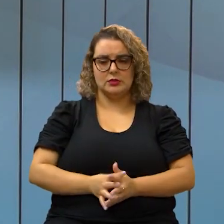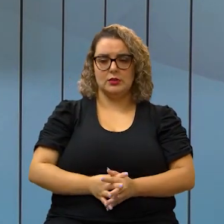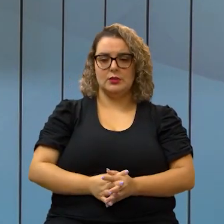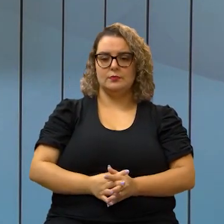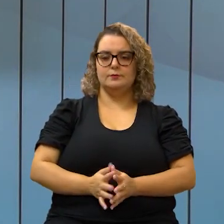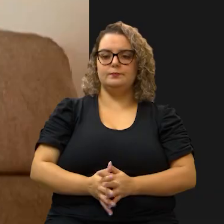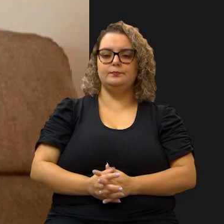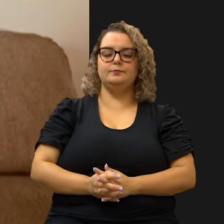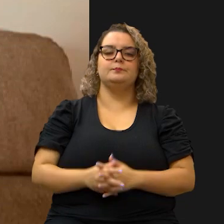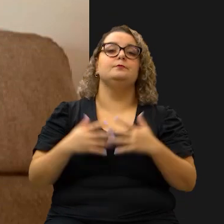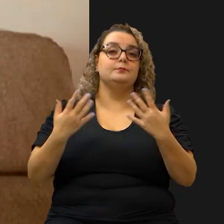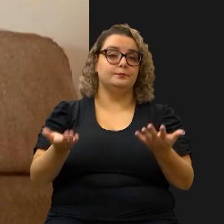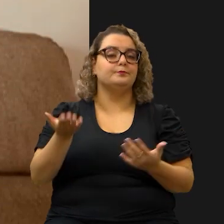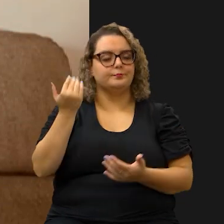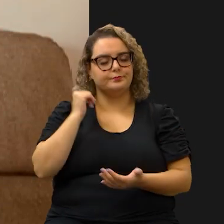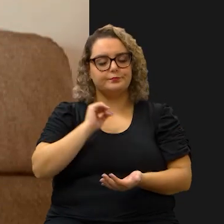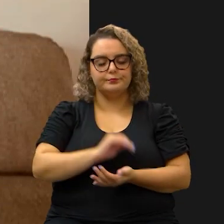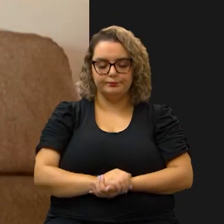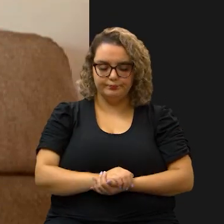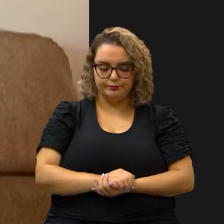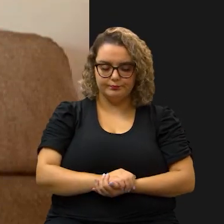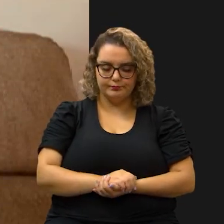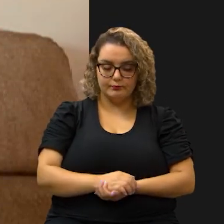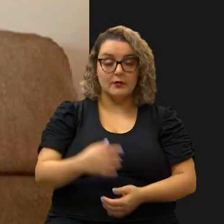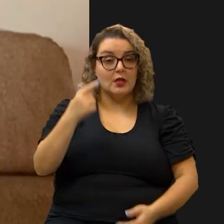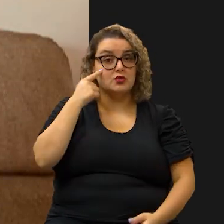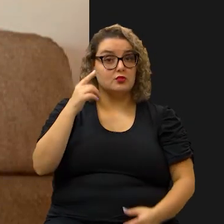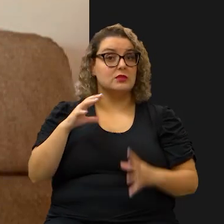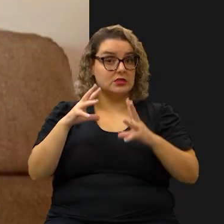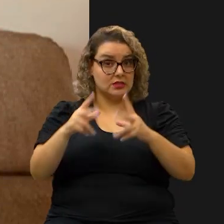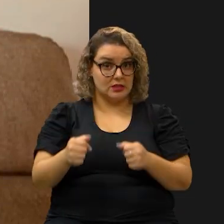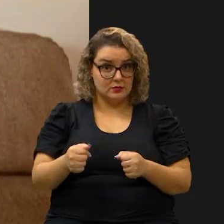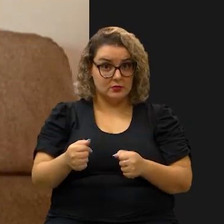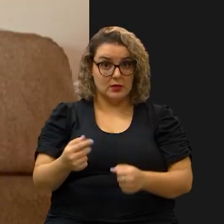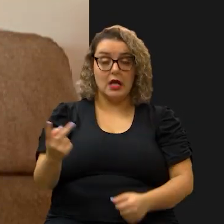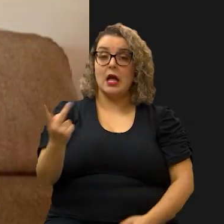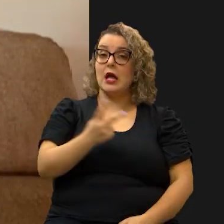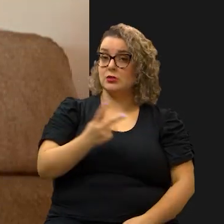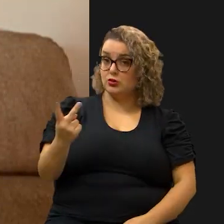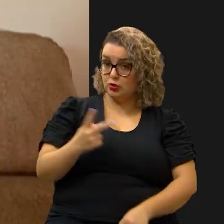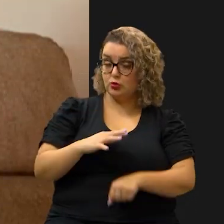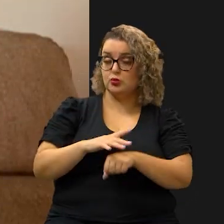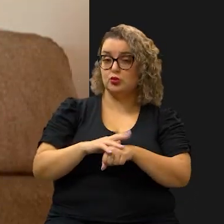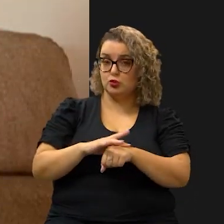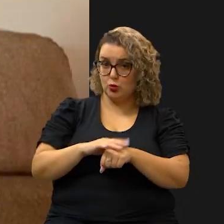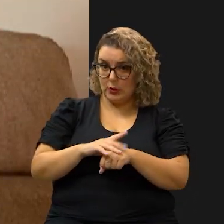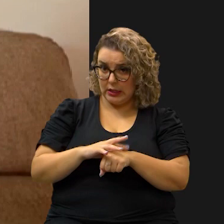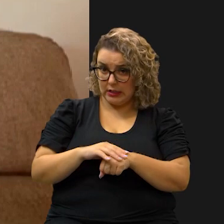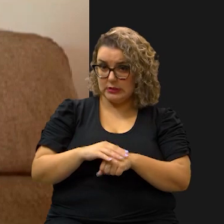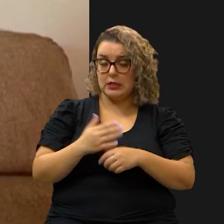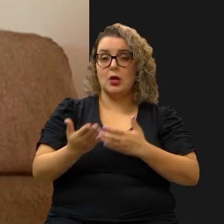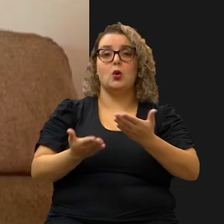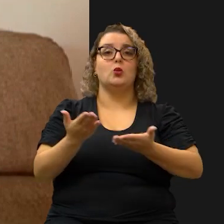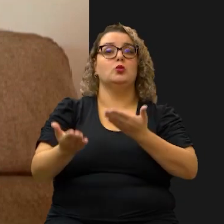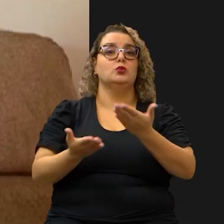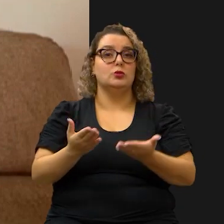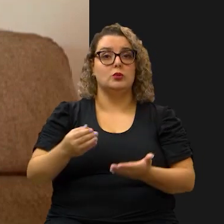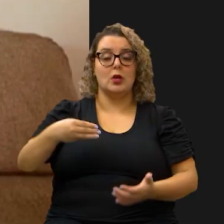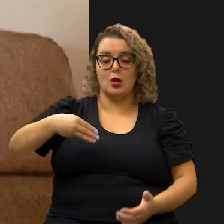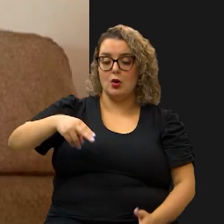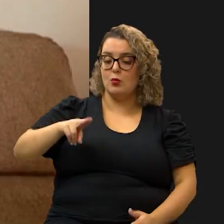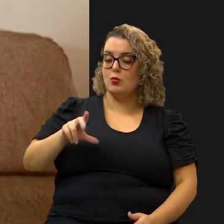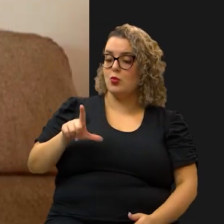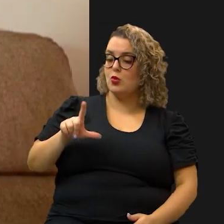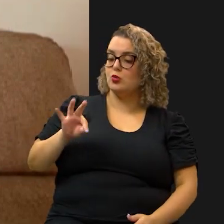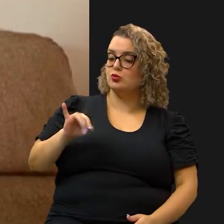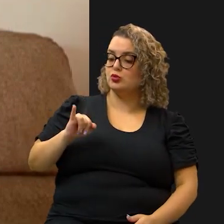funciona? Bom, vamos lá. De uma maneira geral, ambas as doenças, o